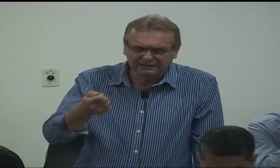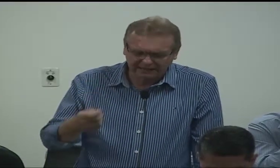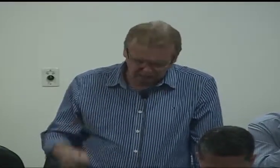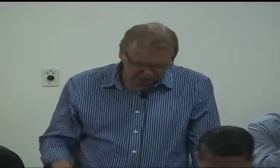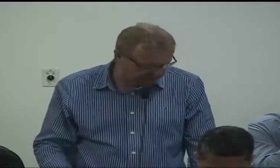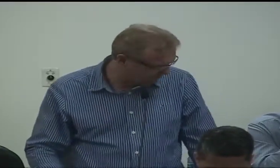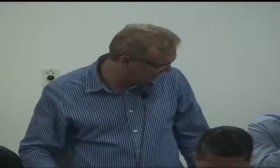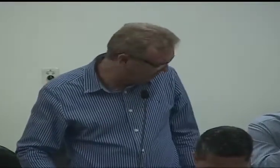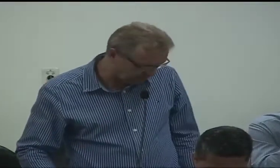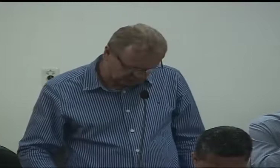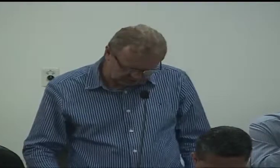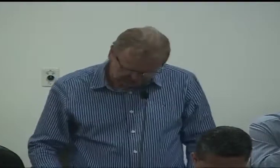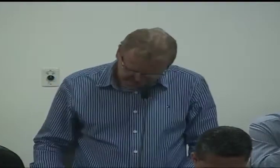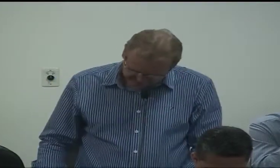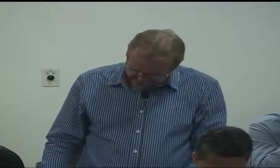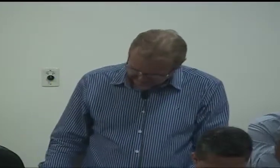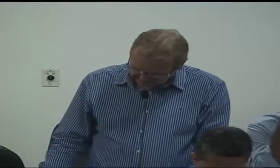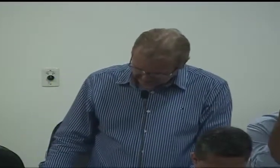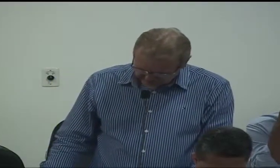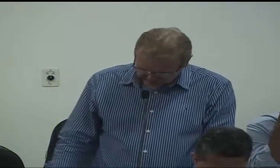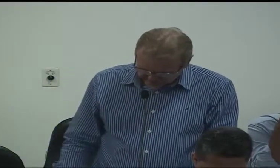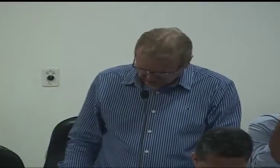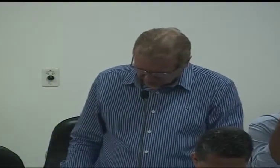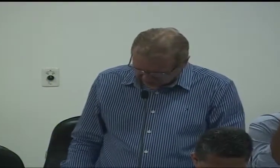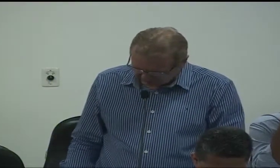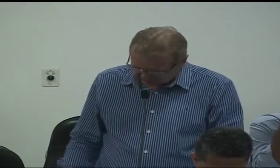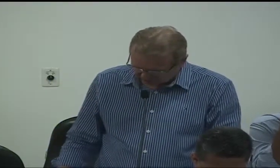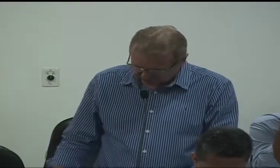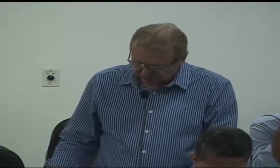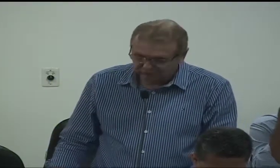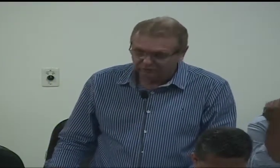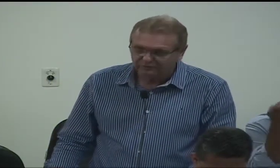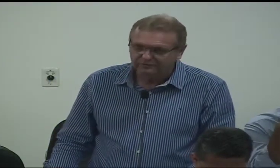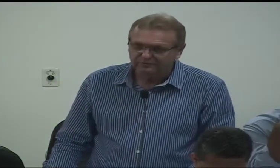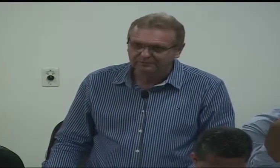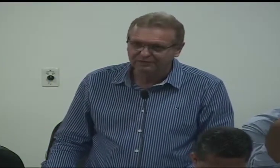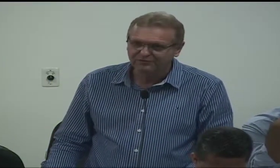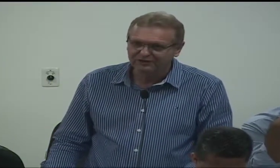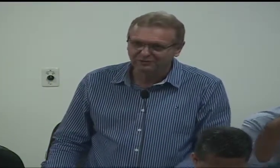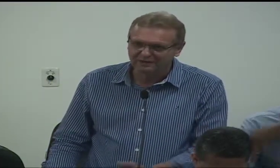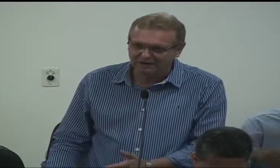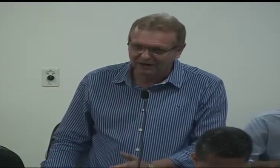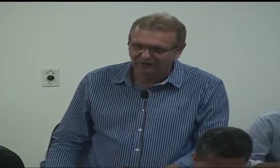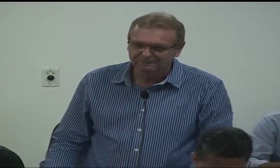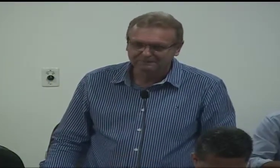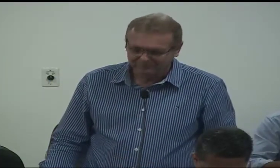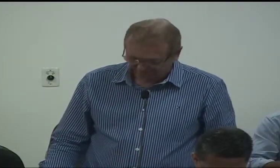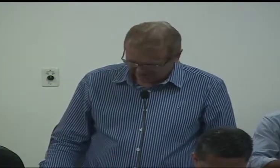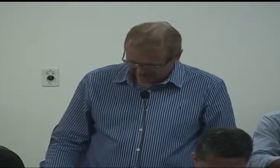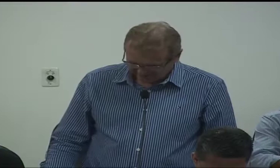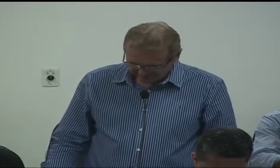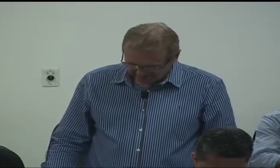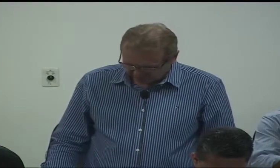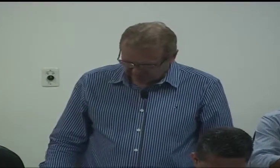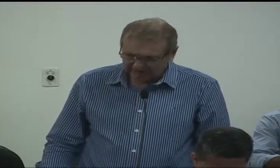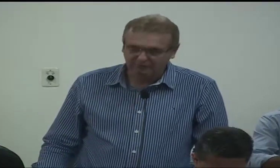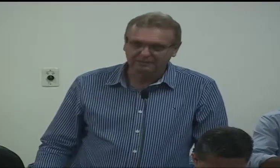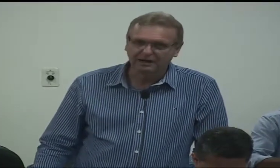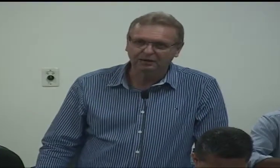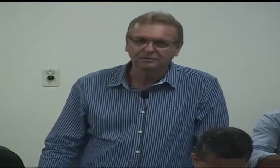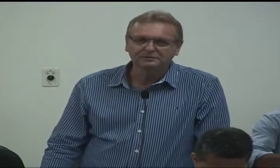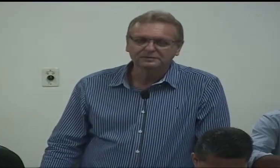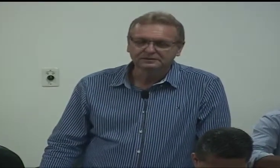mas batalhou, como disse o vereador Jorge, irmão do saudoso prefeito Memal,